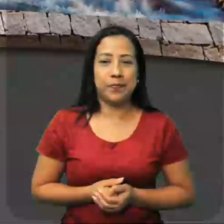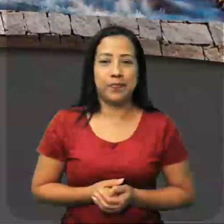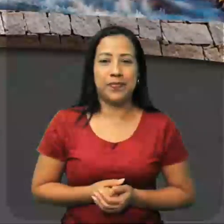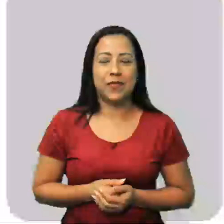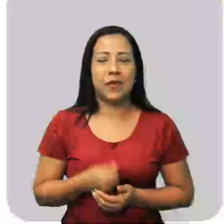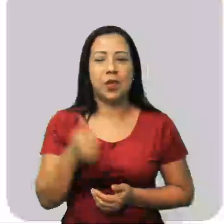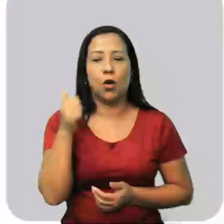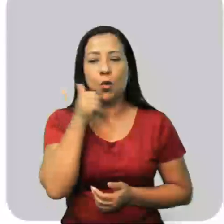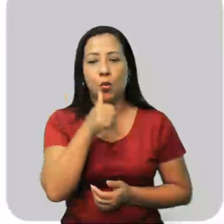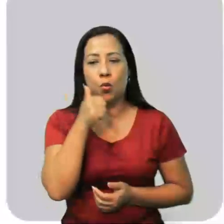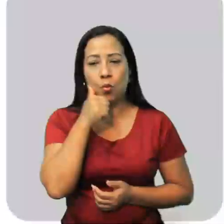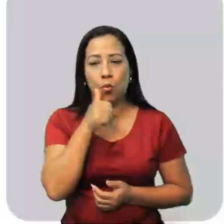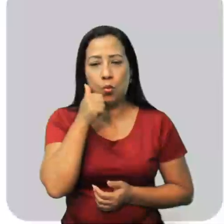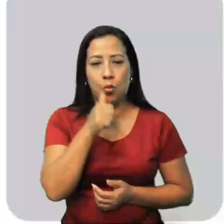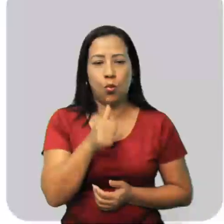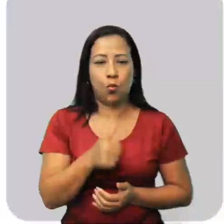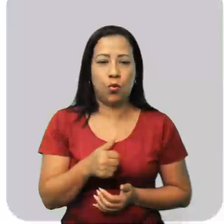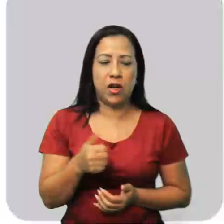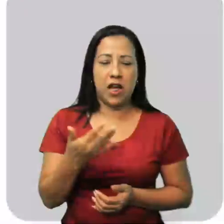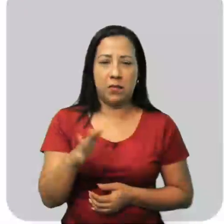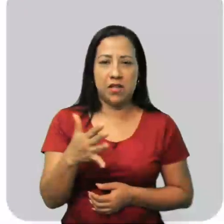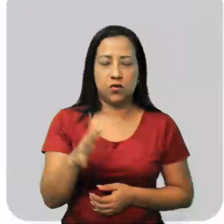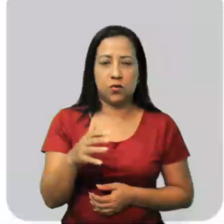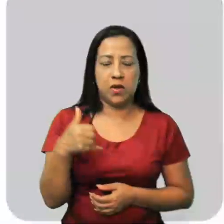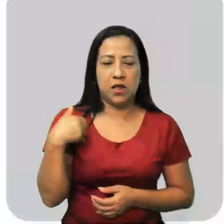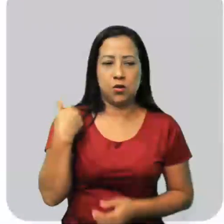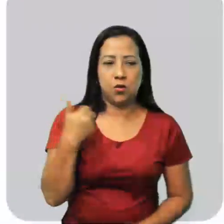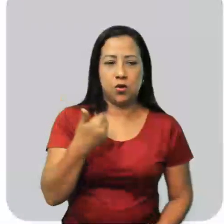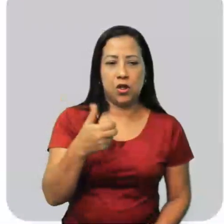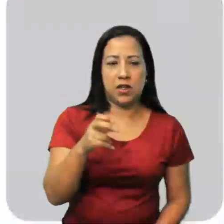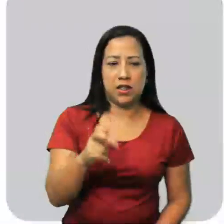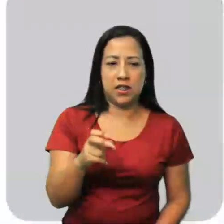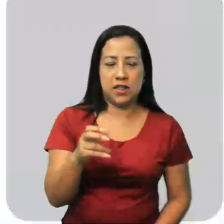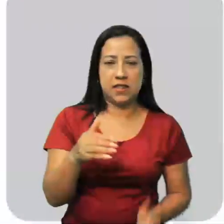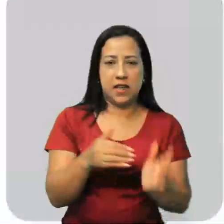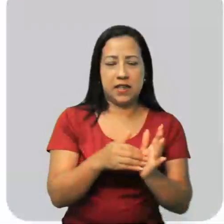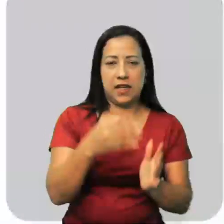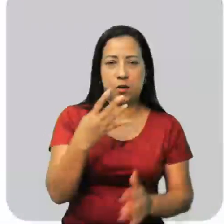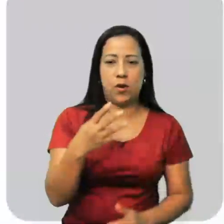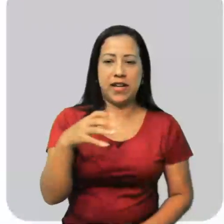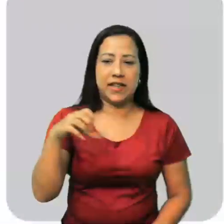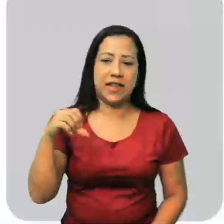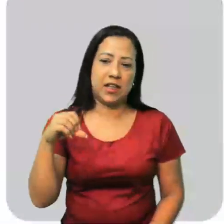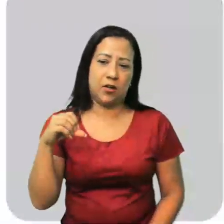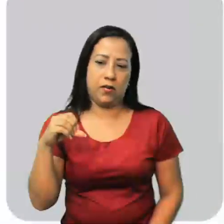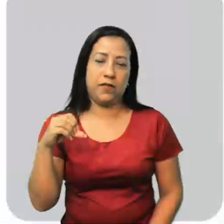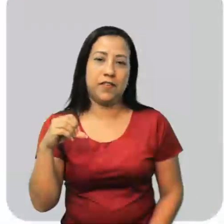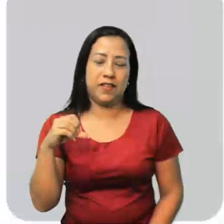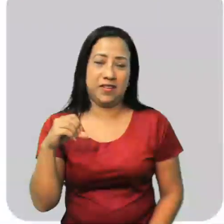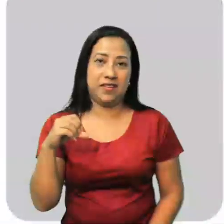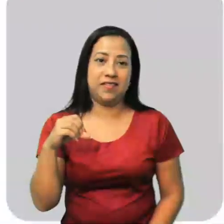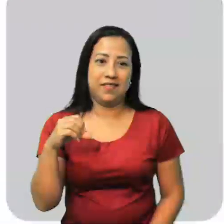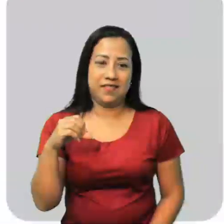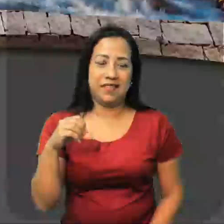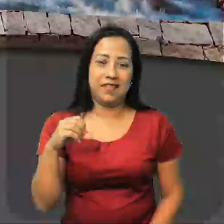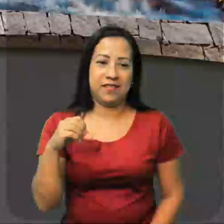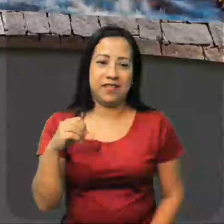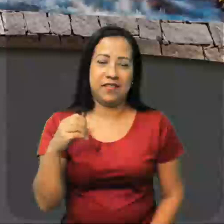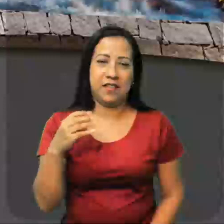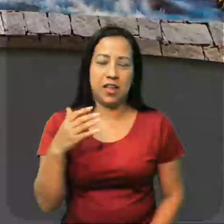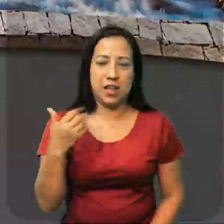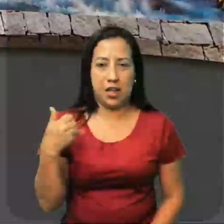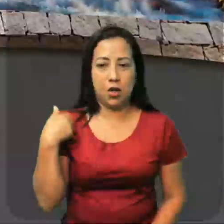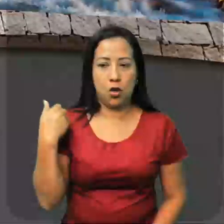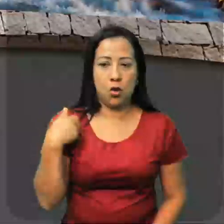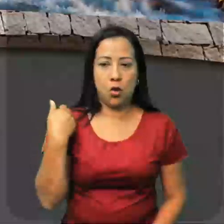Mulher, ó, nesse momento aí, quando chega de 15 a 49 anos, já corre risco de vida nessa faixa etária. E atenção, eu vou ter 15 anos aí, mas é